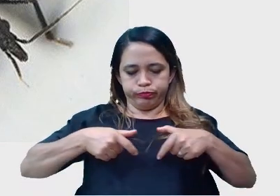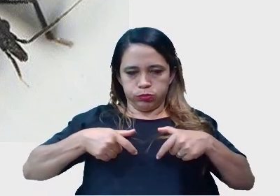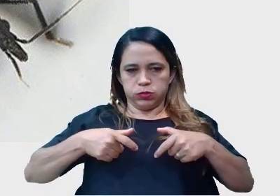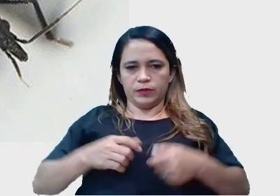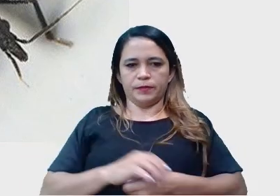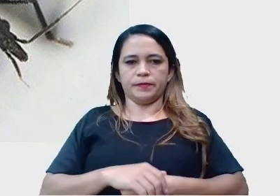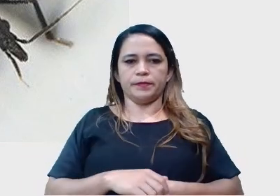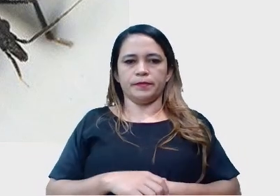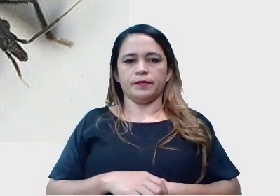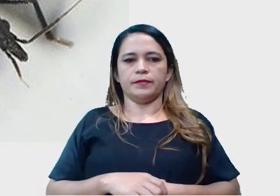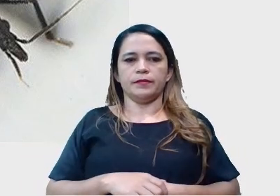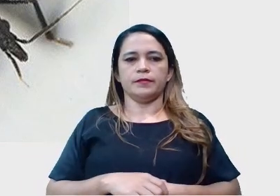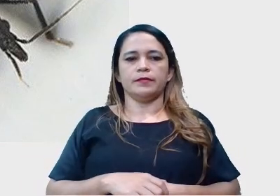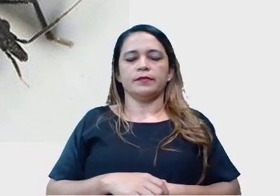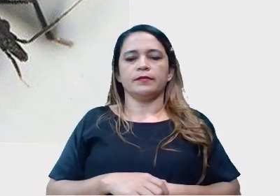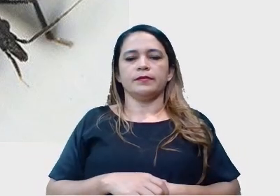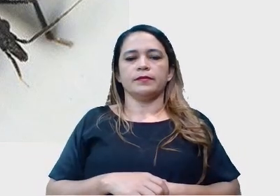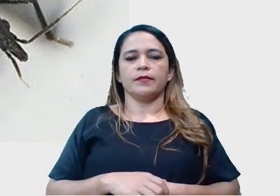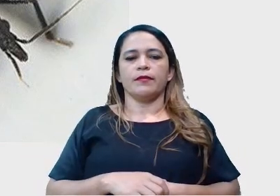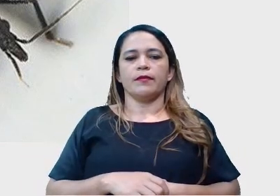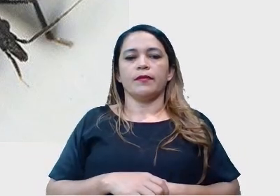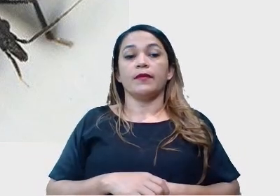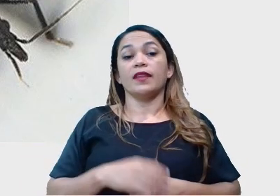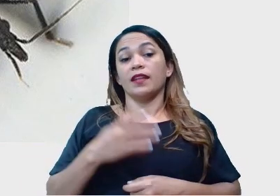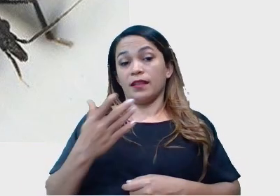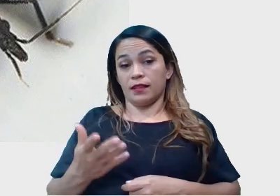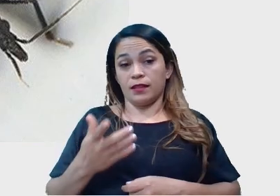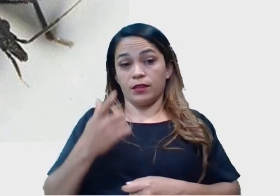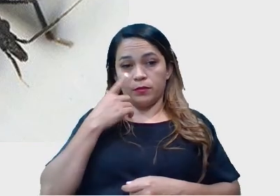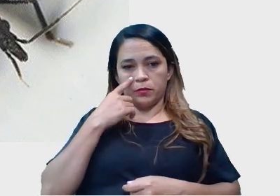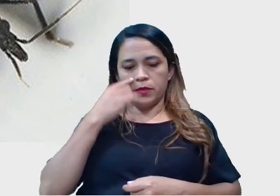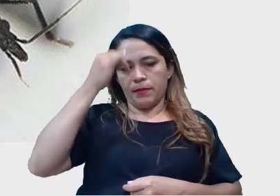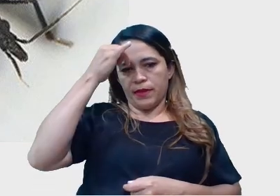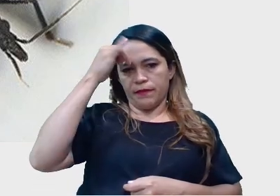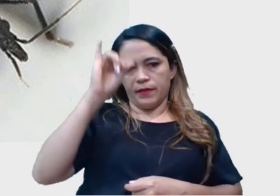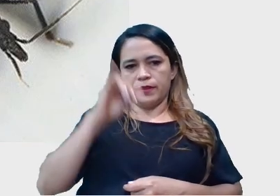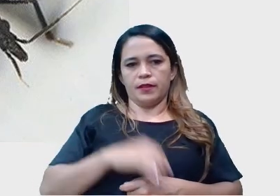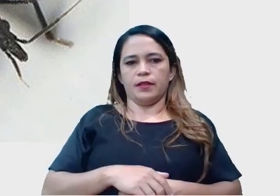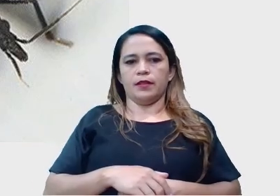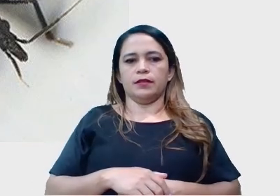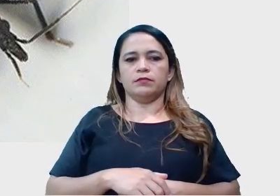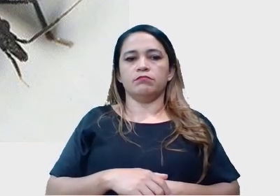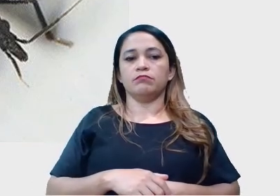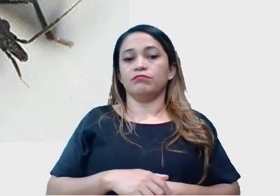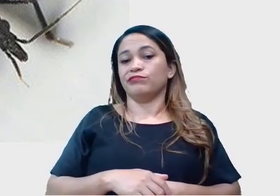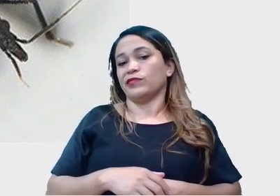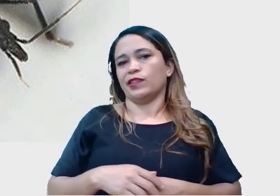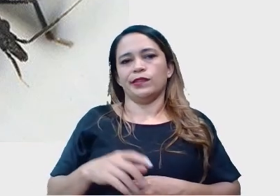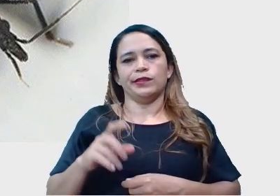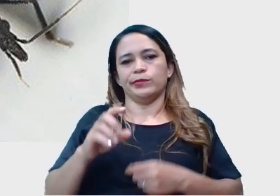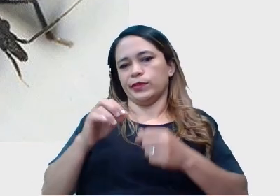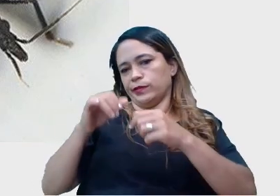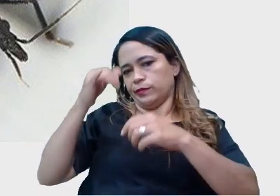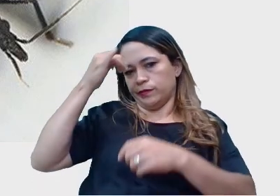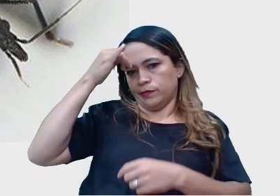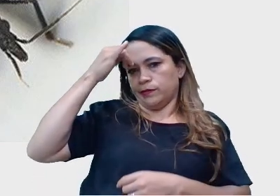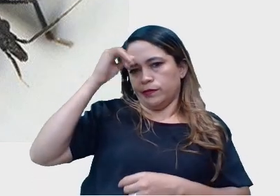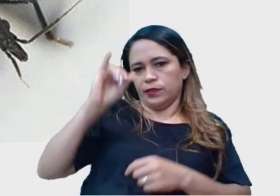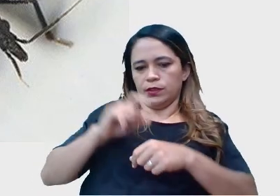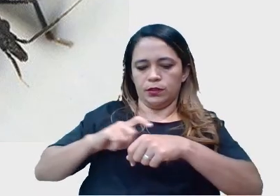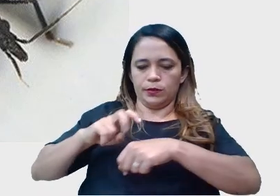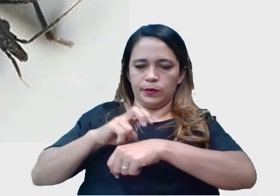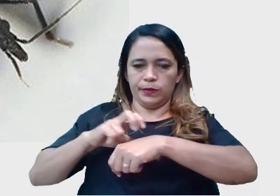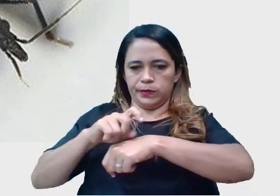falar rapidinho do slide, depois eu volto para falar com você. A prevenção é o combate ao barbeiro. Como existe um barbeiro na história que vai